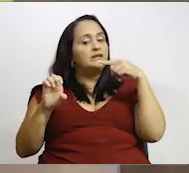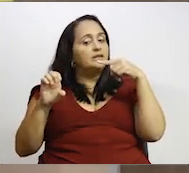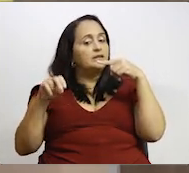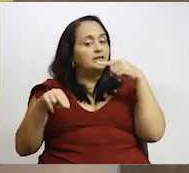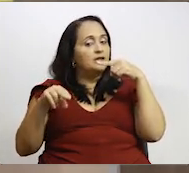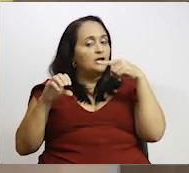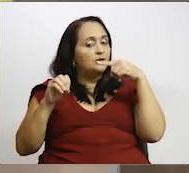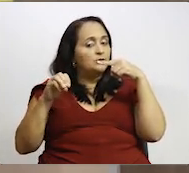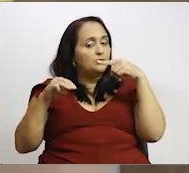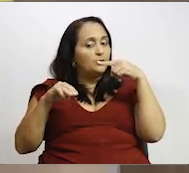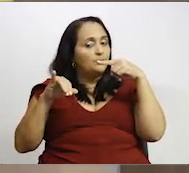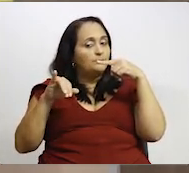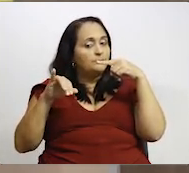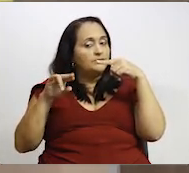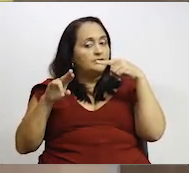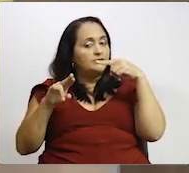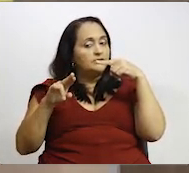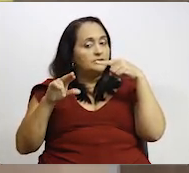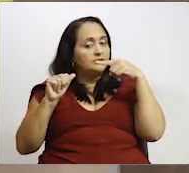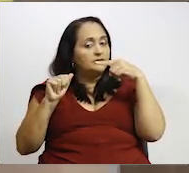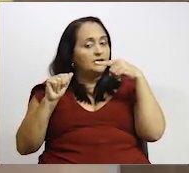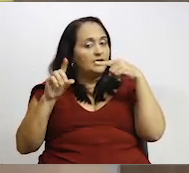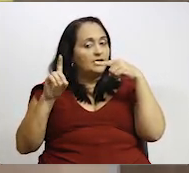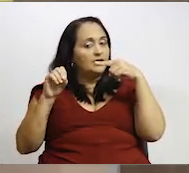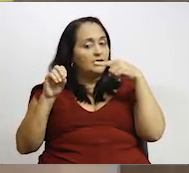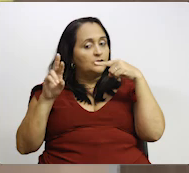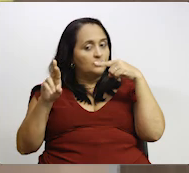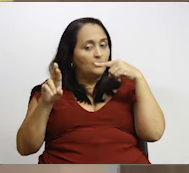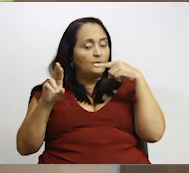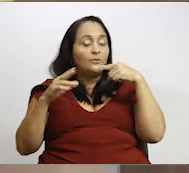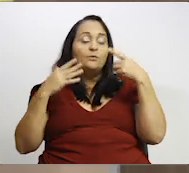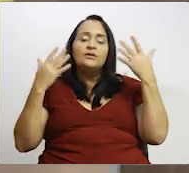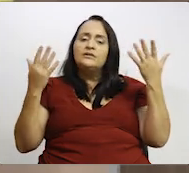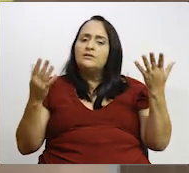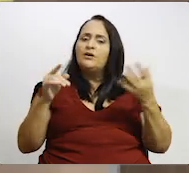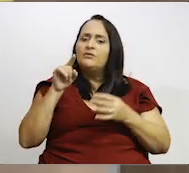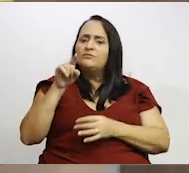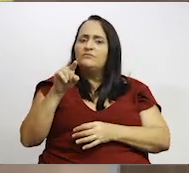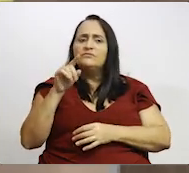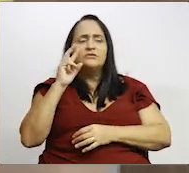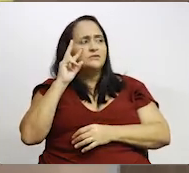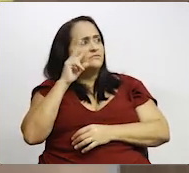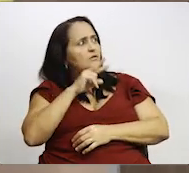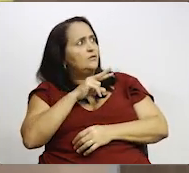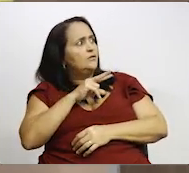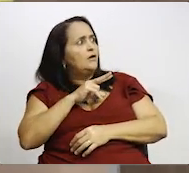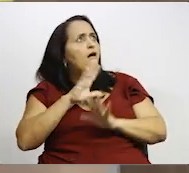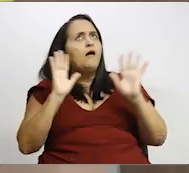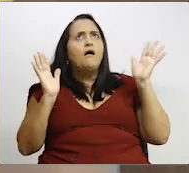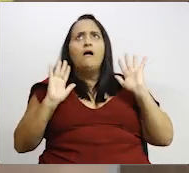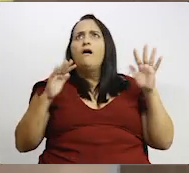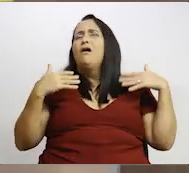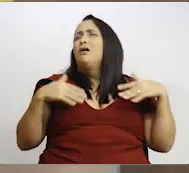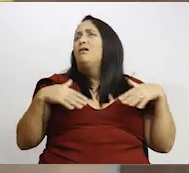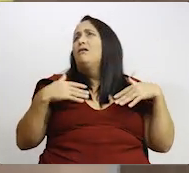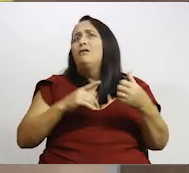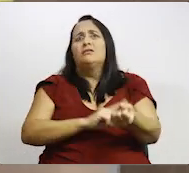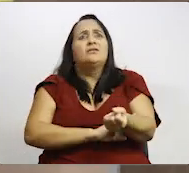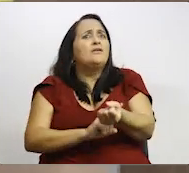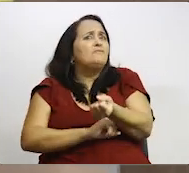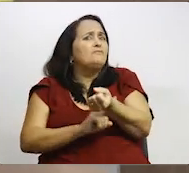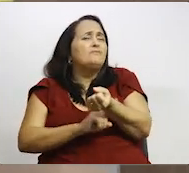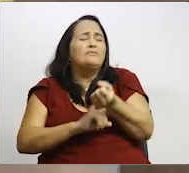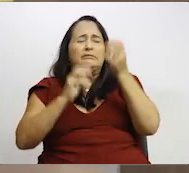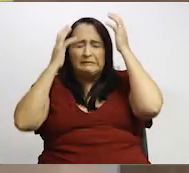parte de baixo da fração. Então, agora, quando você olhar uma fração, não precisa